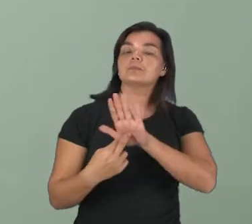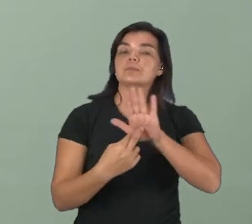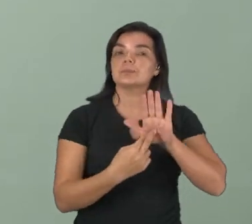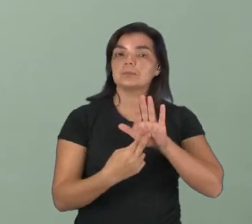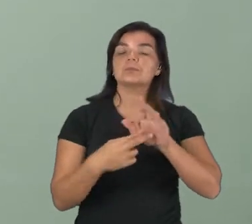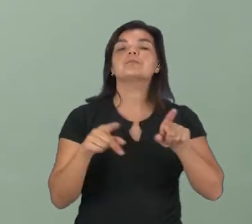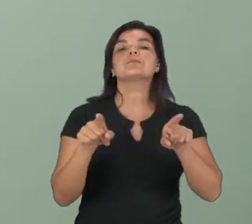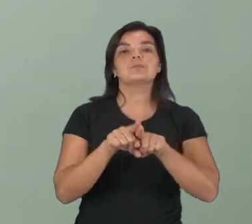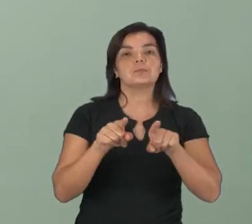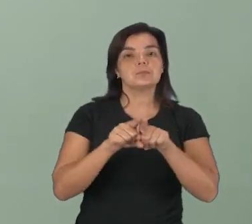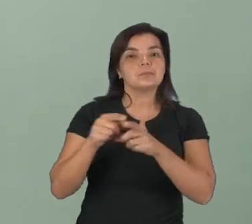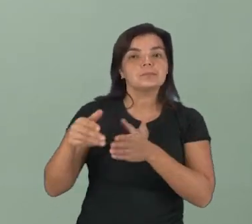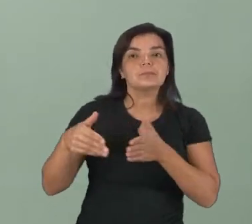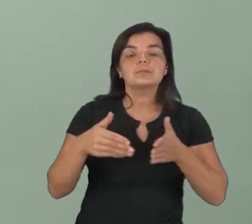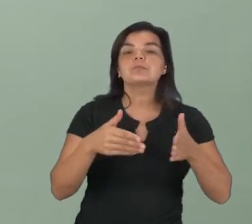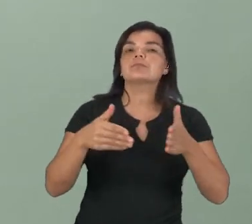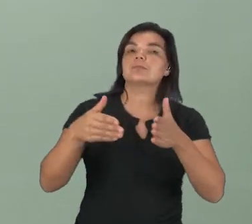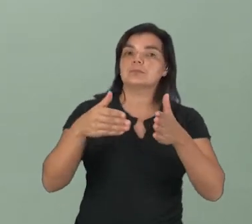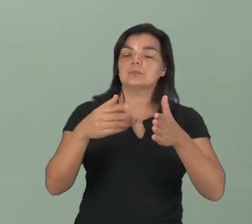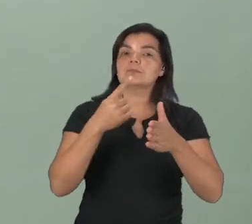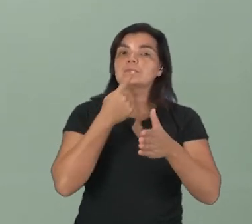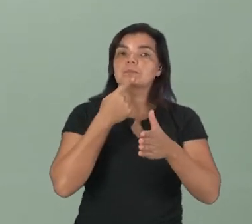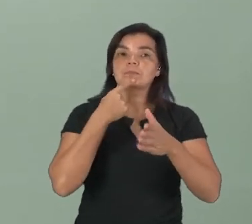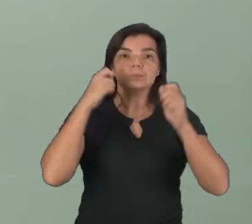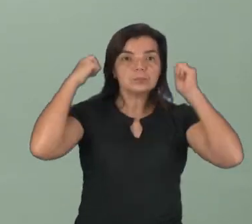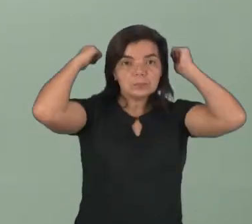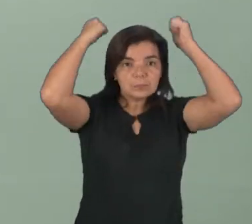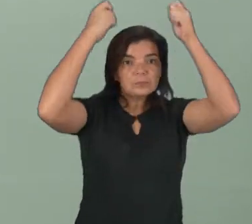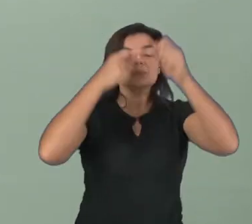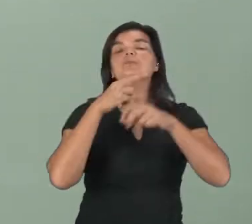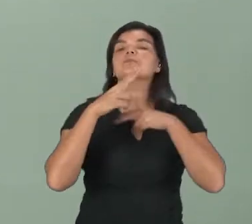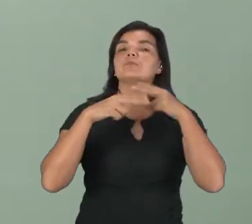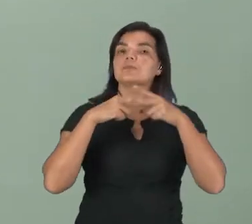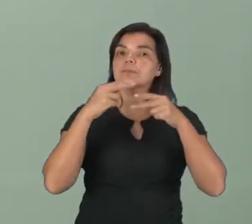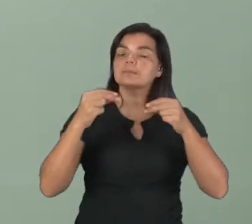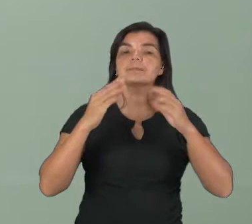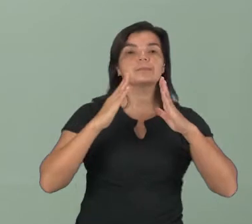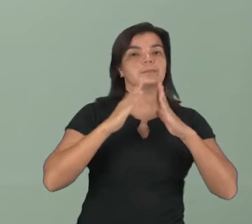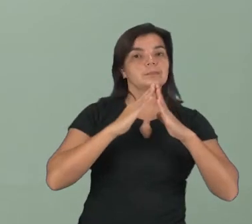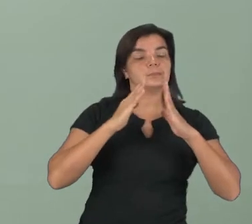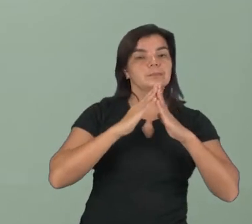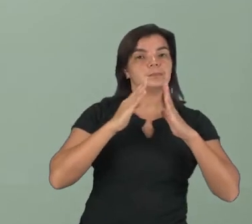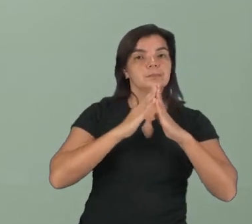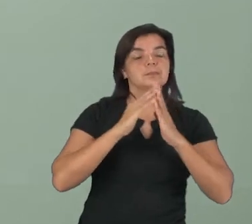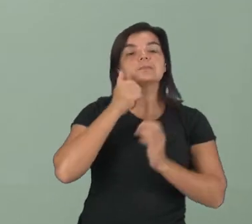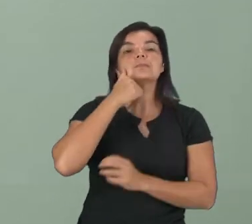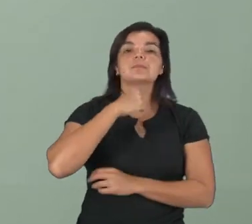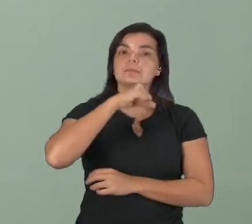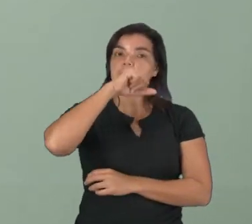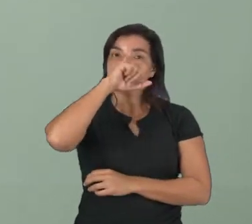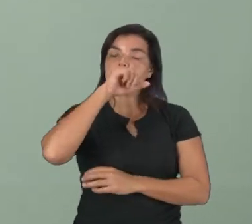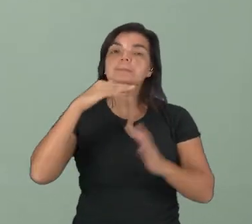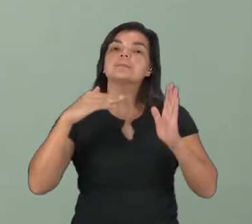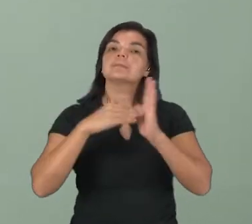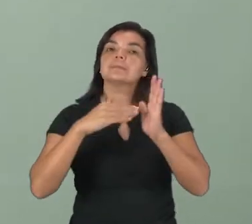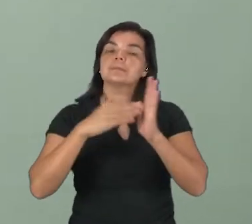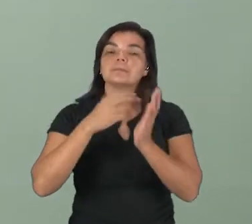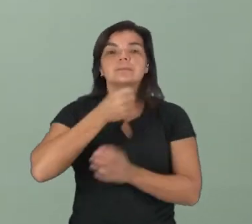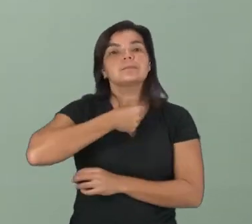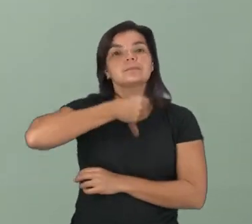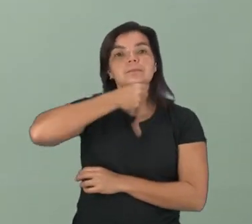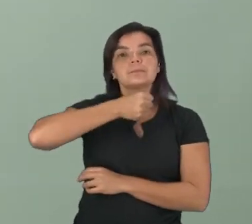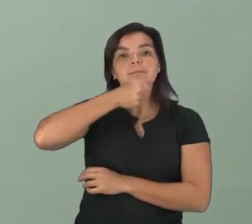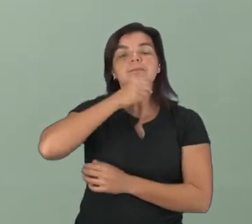representassem esse percurso que a Chapeuzinho Vermelho fez da casa da mãe dela até a casa da